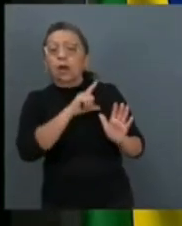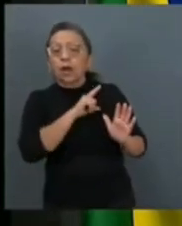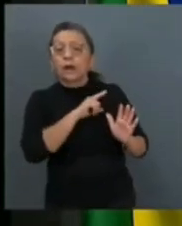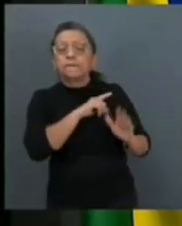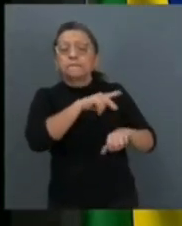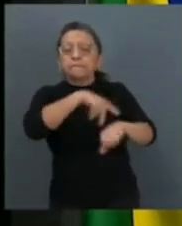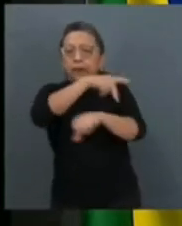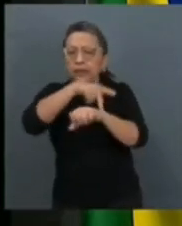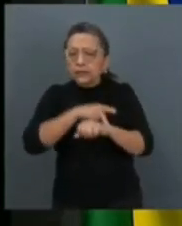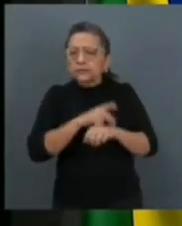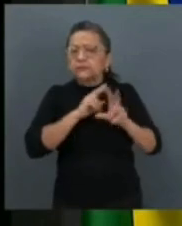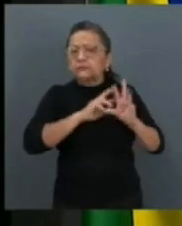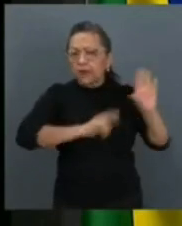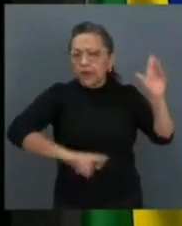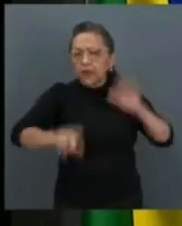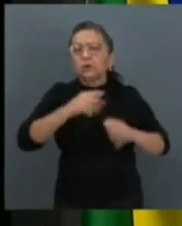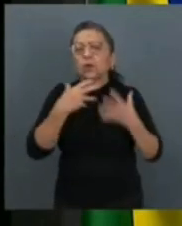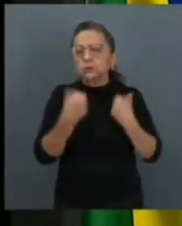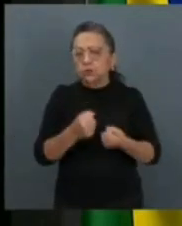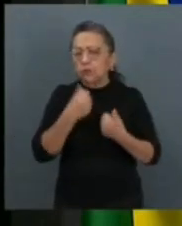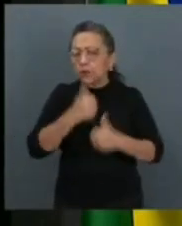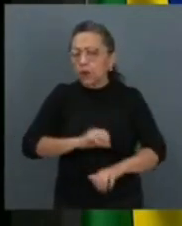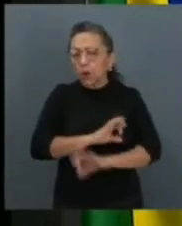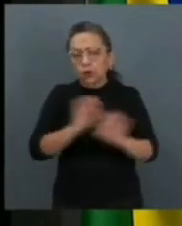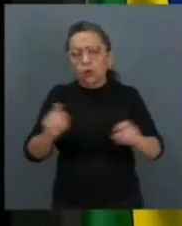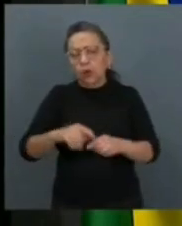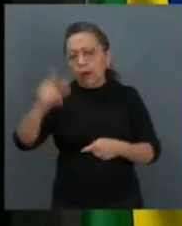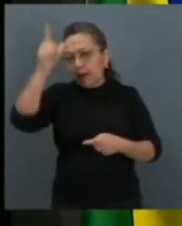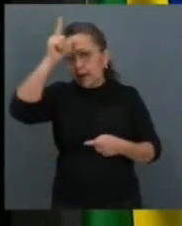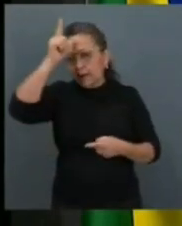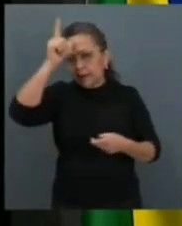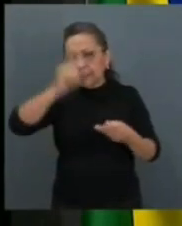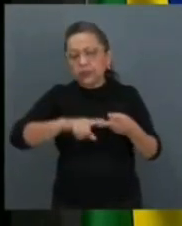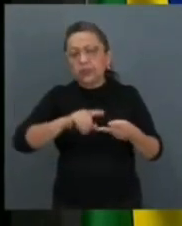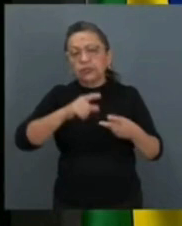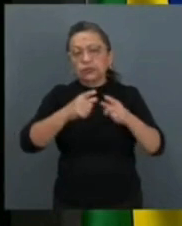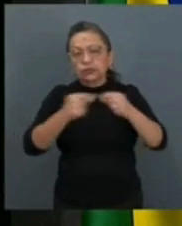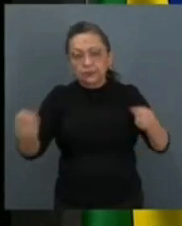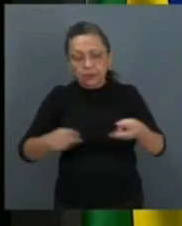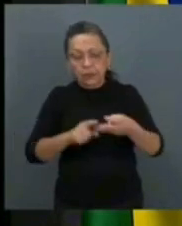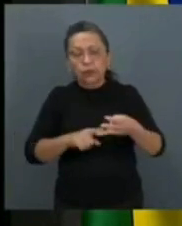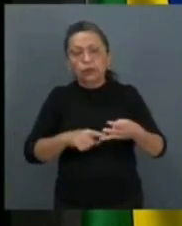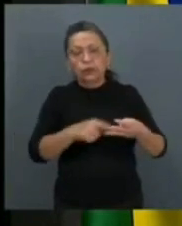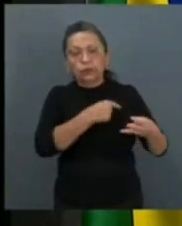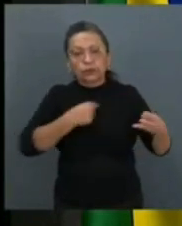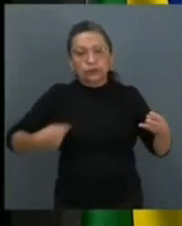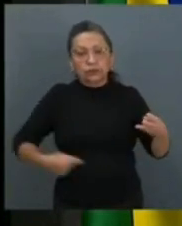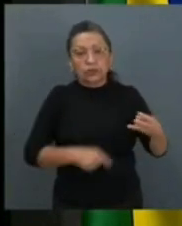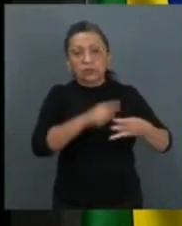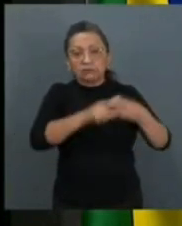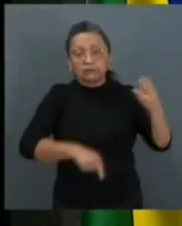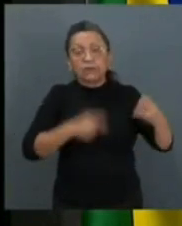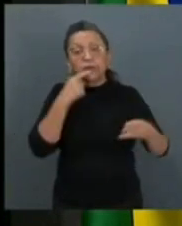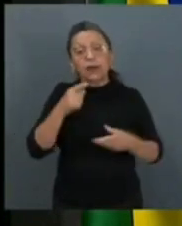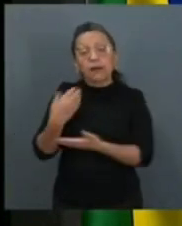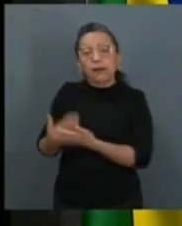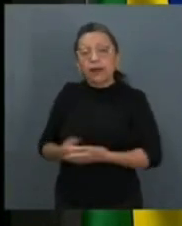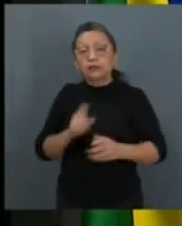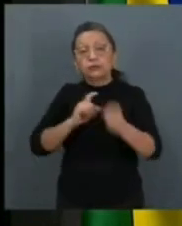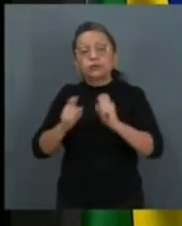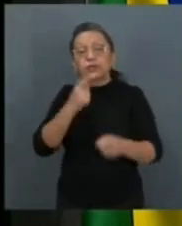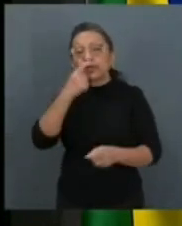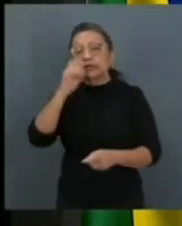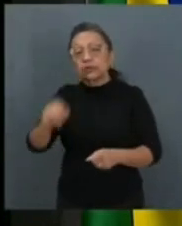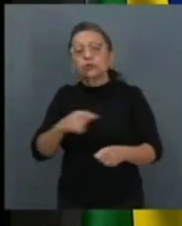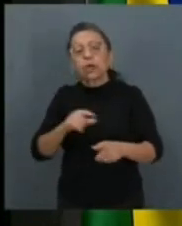em países como, percebam, Alemanha, Japão e China, nos quais a gestão de resíduos evoluiu